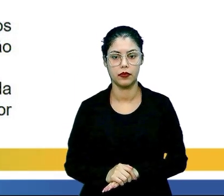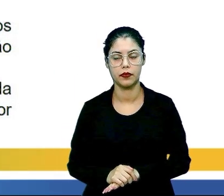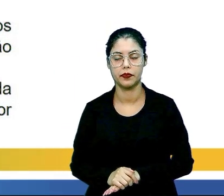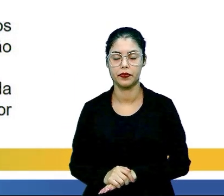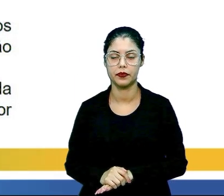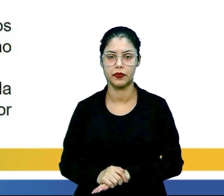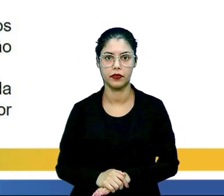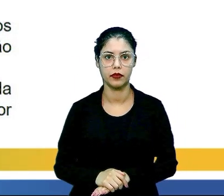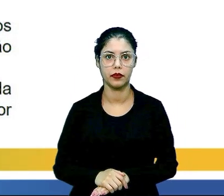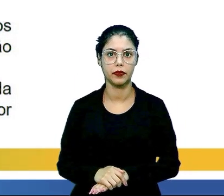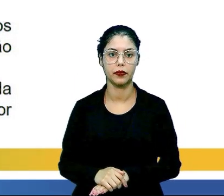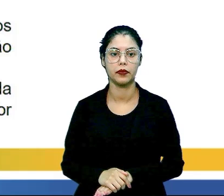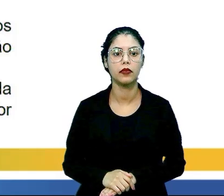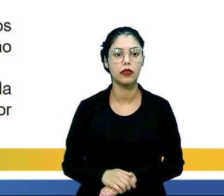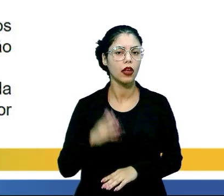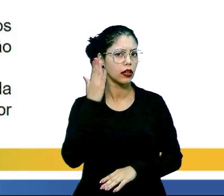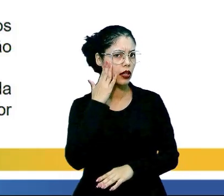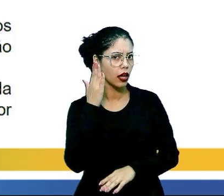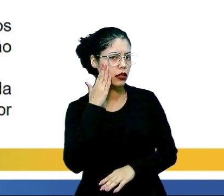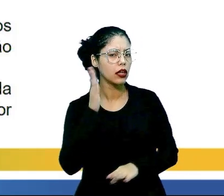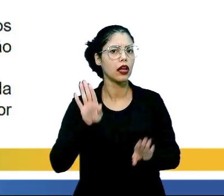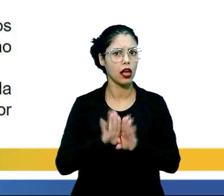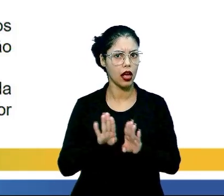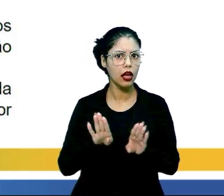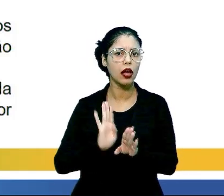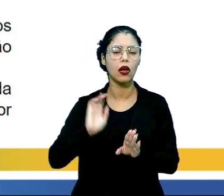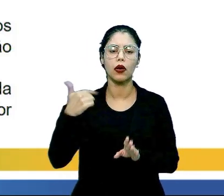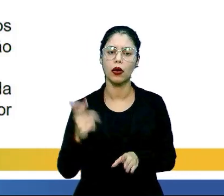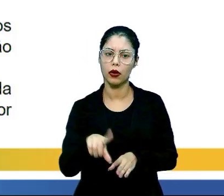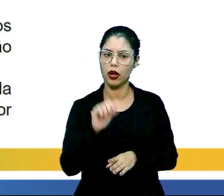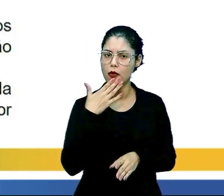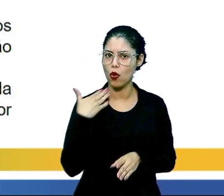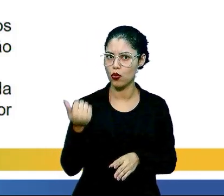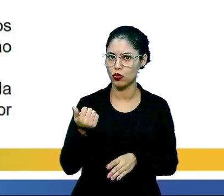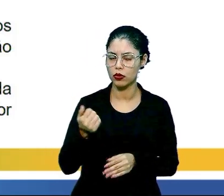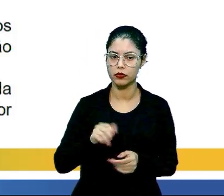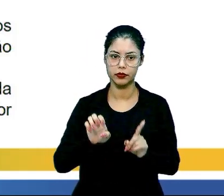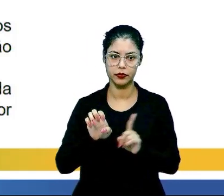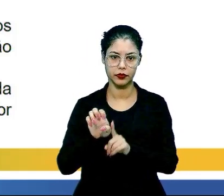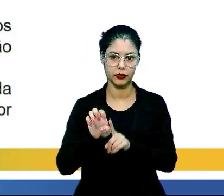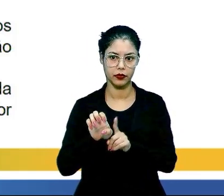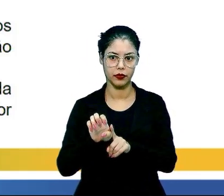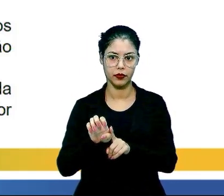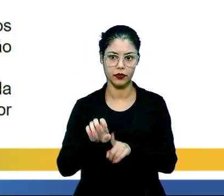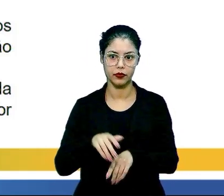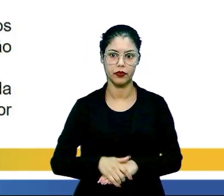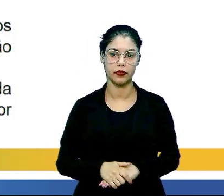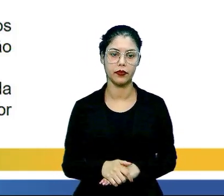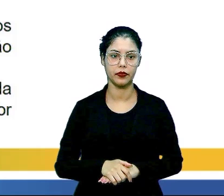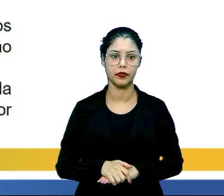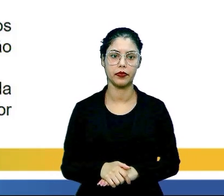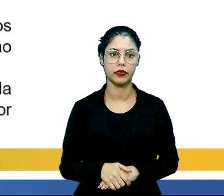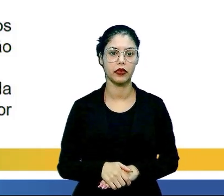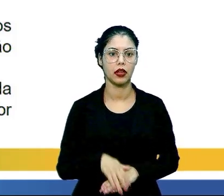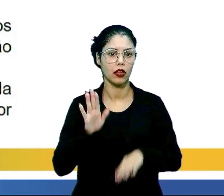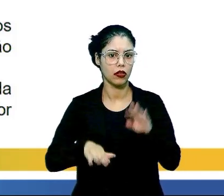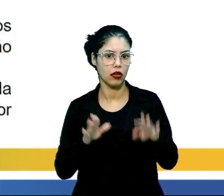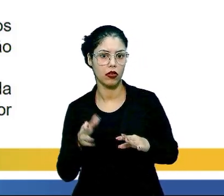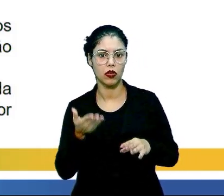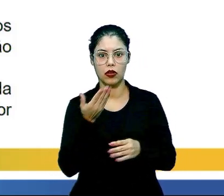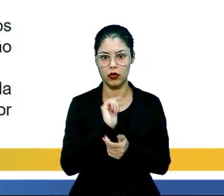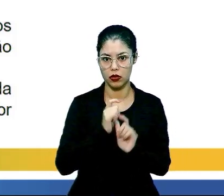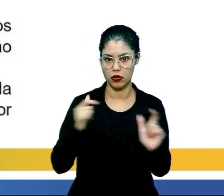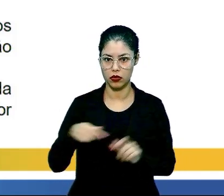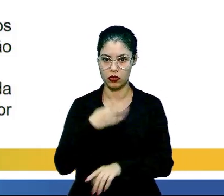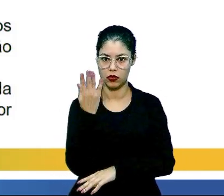ali com aquele pezinho atrás e tentando ver se vai ter uma outra alternativa. A gente só tem a E para ver se pode ser ela. Vamos ver, ó. Nem sempre a